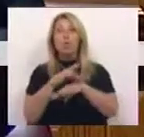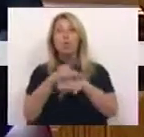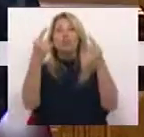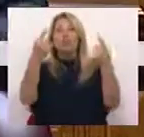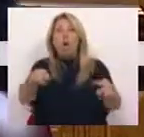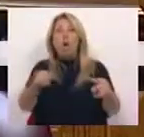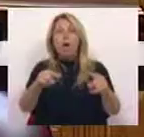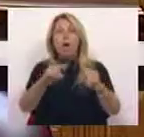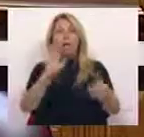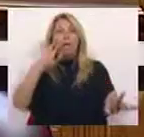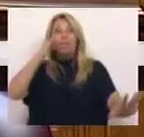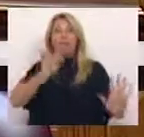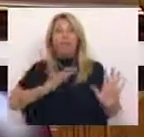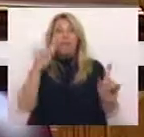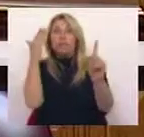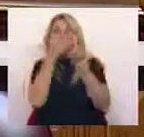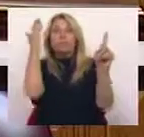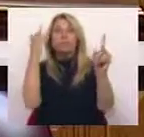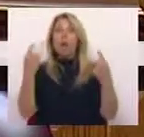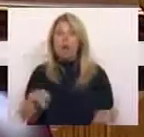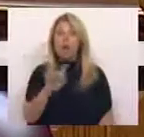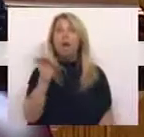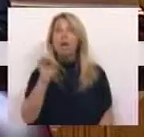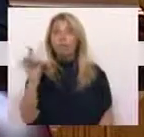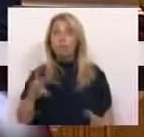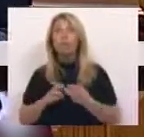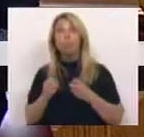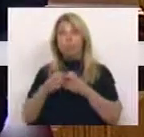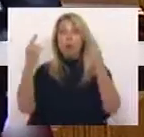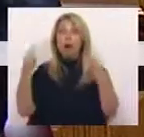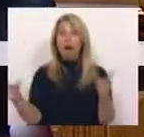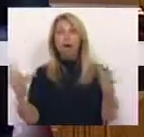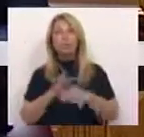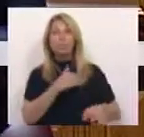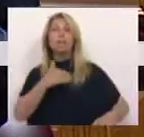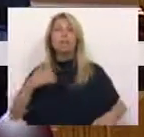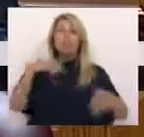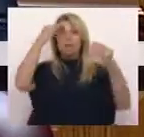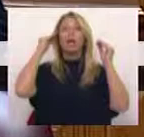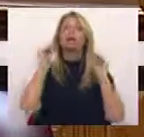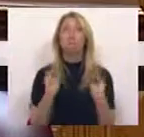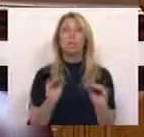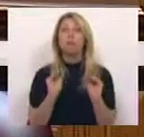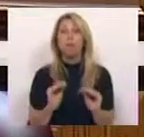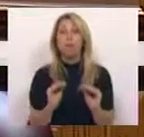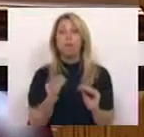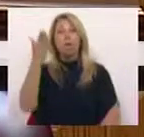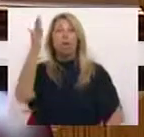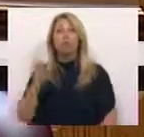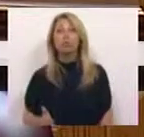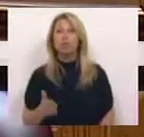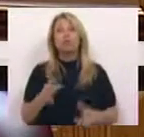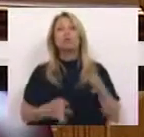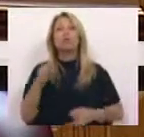do déficit, há muitas questões e problemas relacionados com a saúde, com a educação, com a